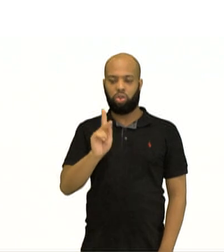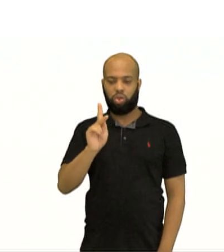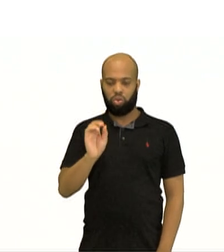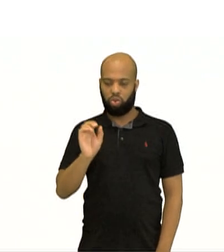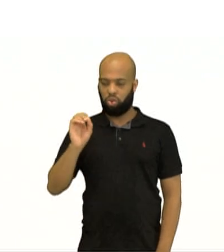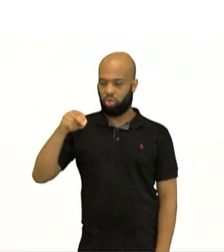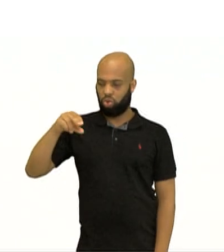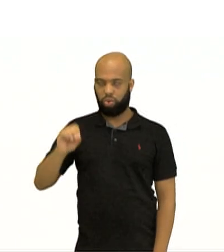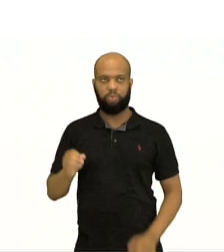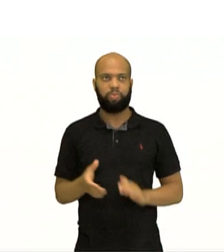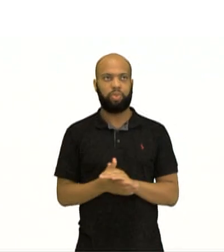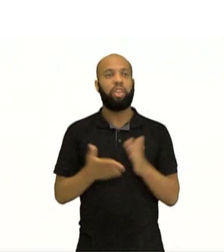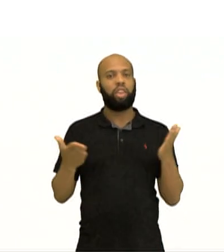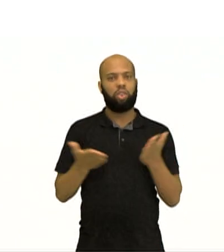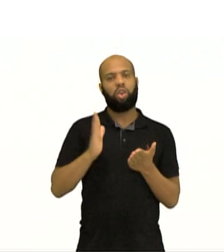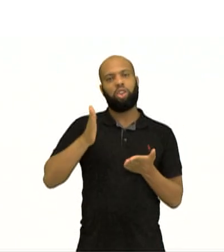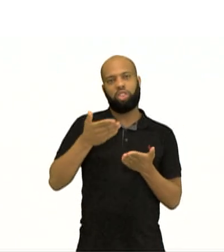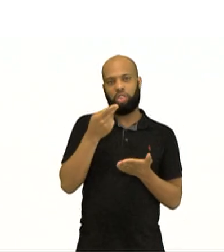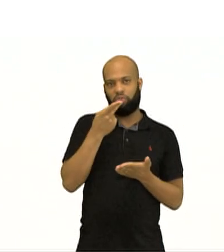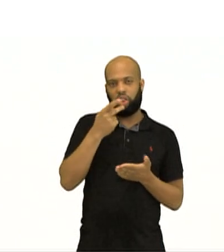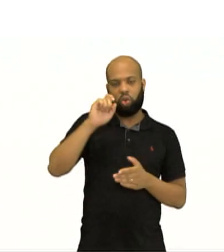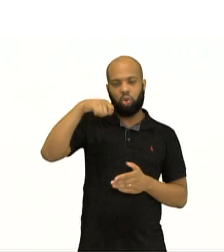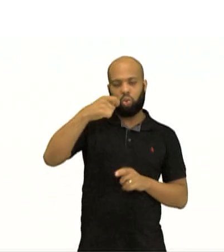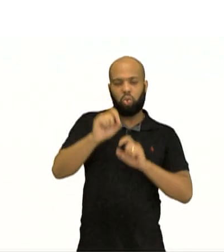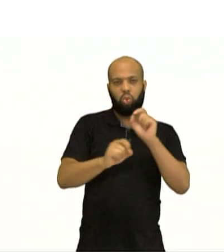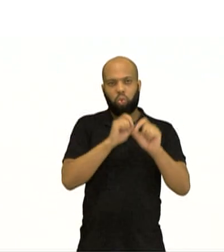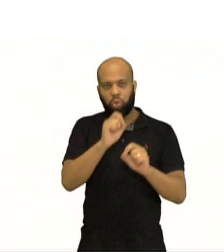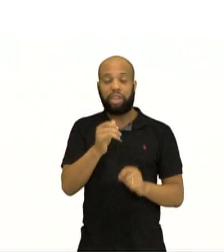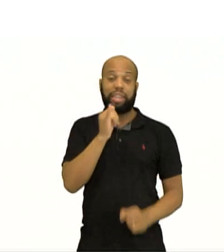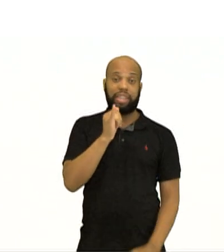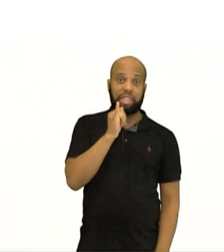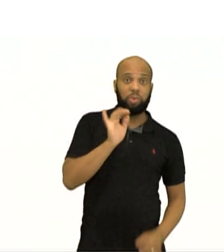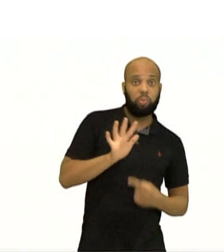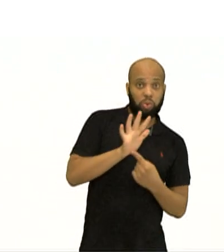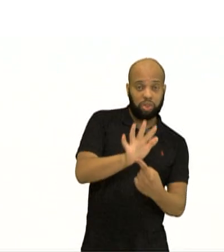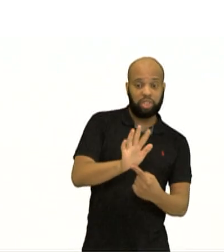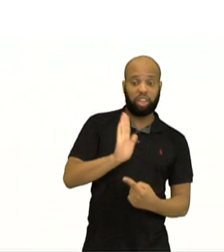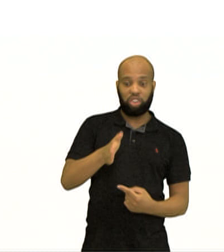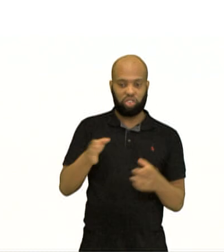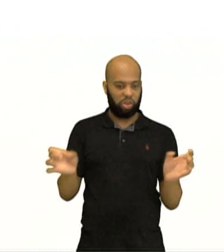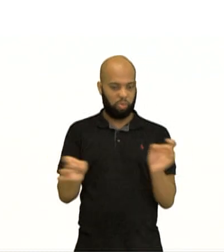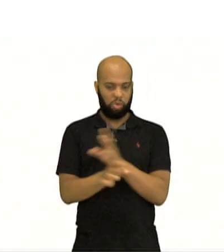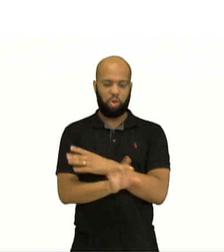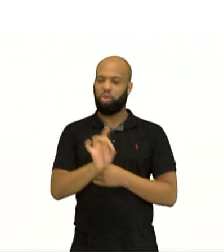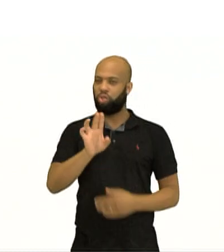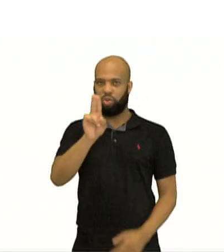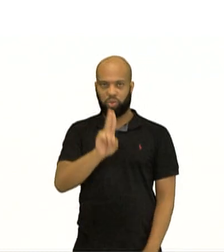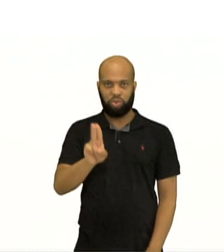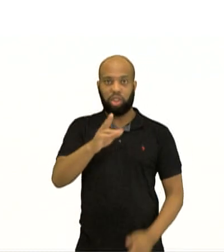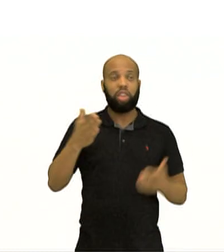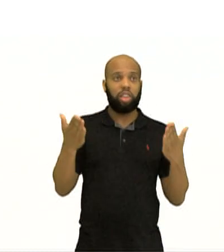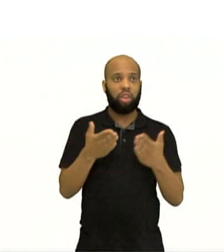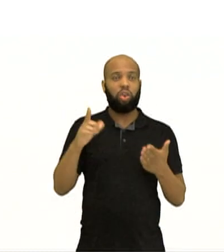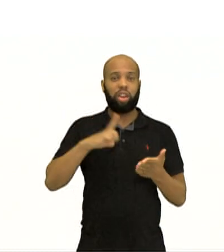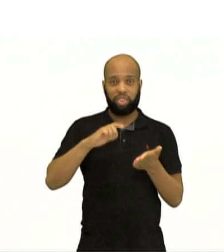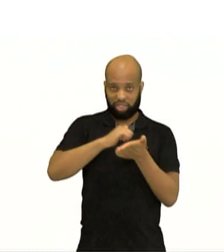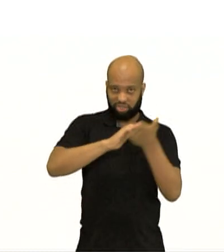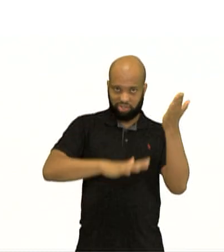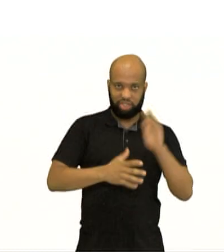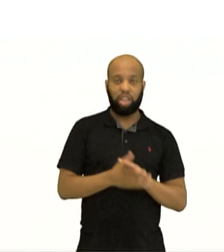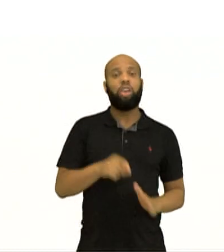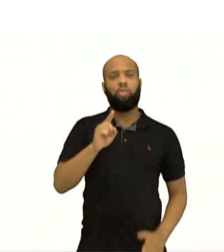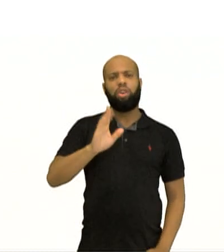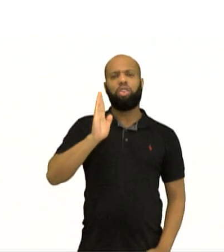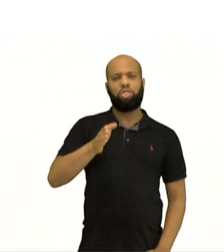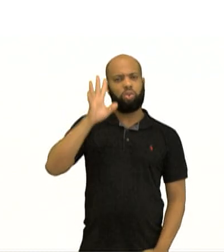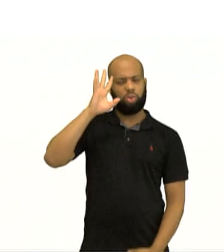Ono. Agora que nós falamos um pouco mais trouxemos exemplos de ready-mades e arte conceitual, vamos a mais uma atividade? Já que